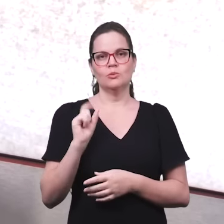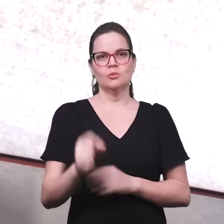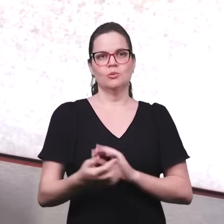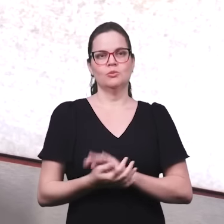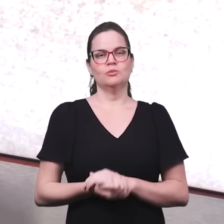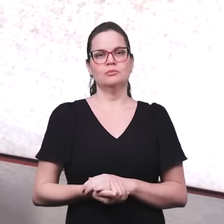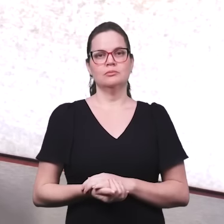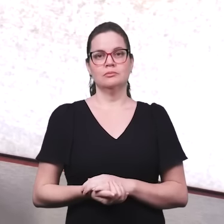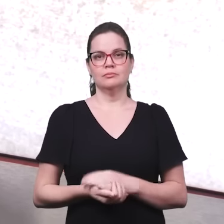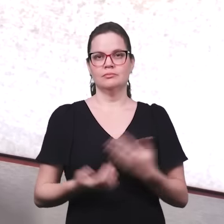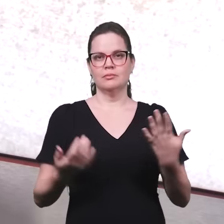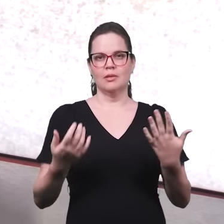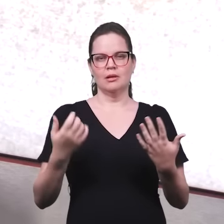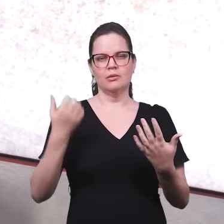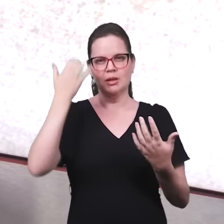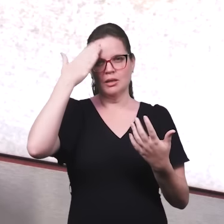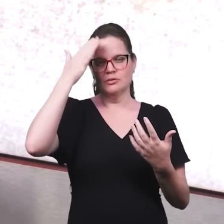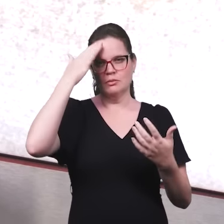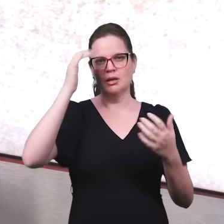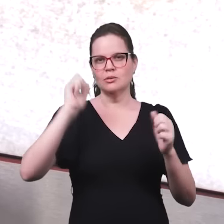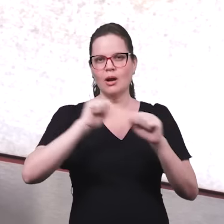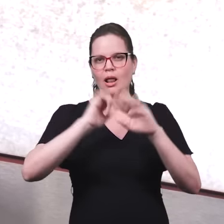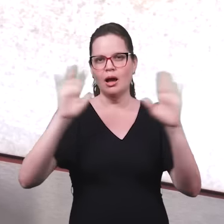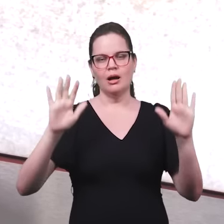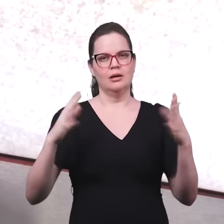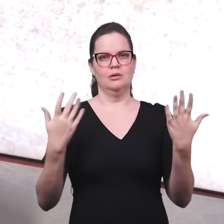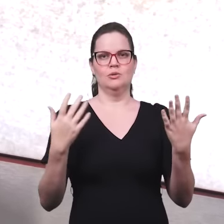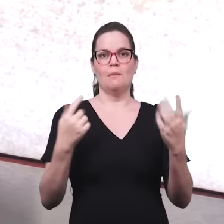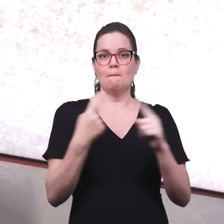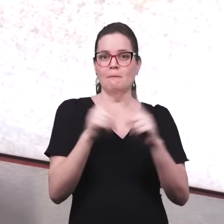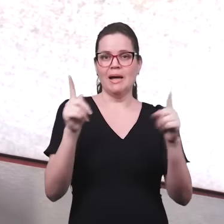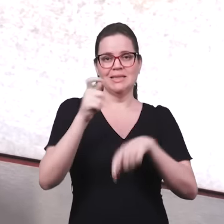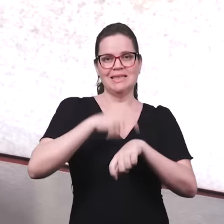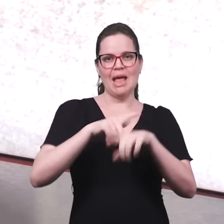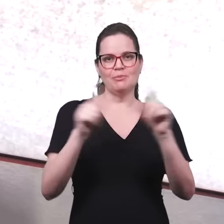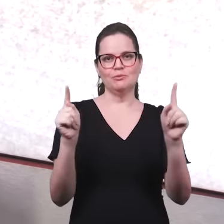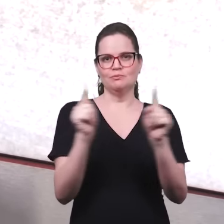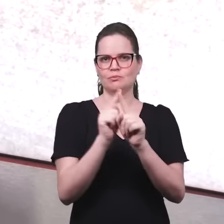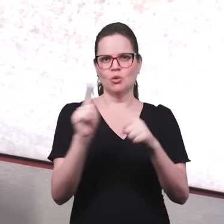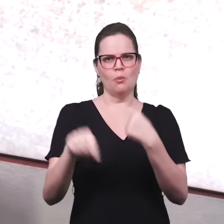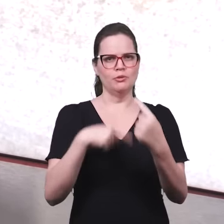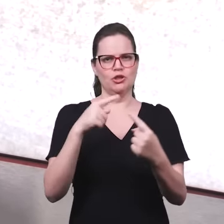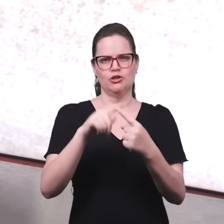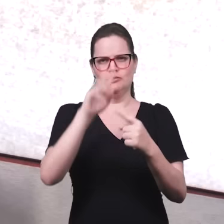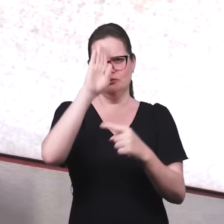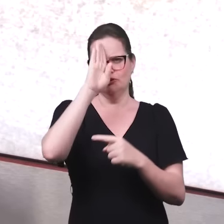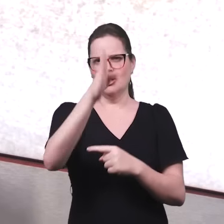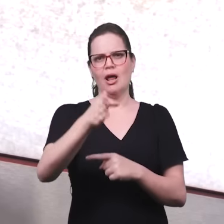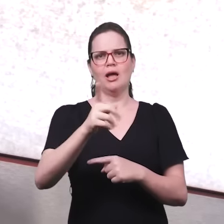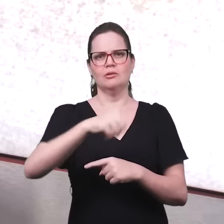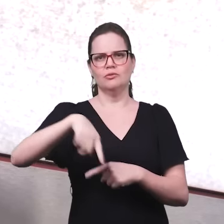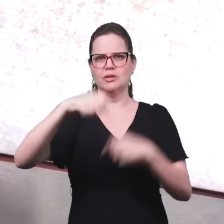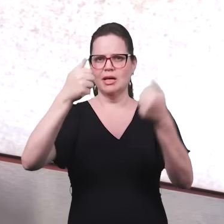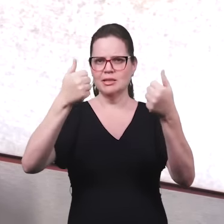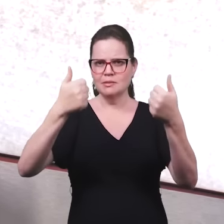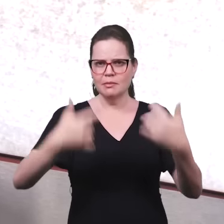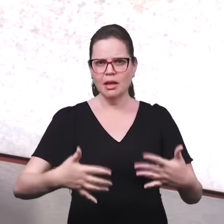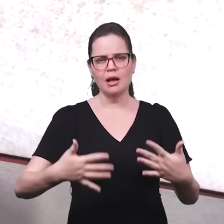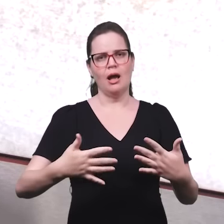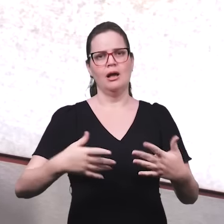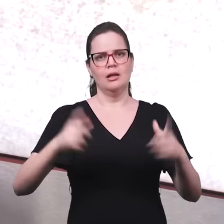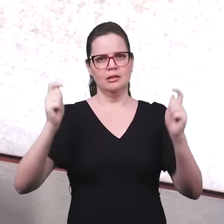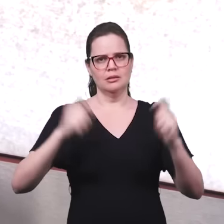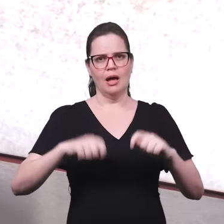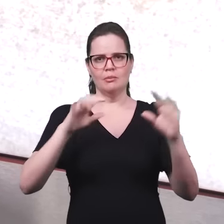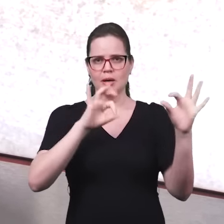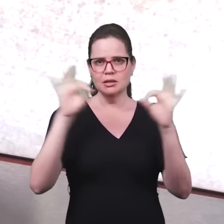senhora, um esclarecimento mais assim rapidamente, com objetividade a respeito de coisas que normalmente se ouve